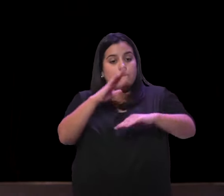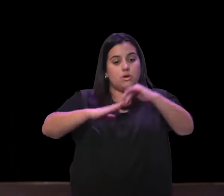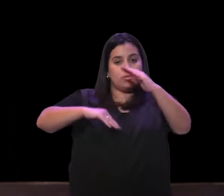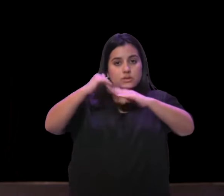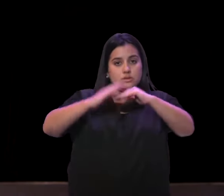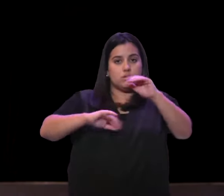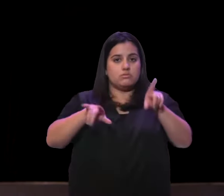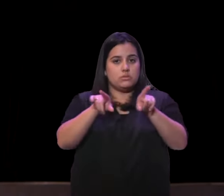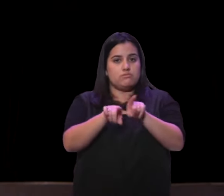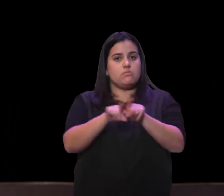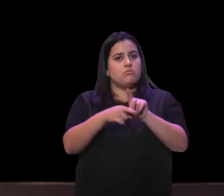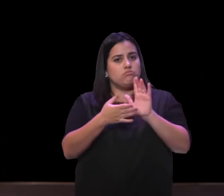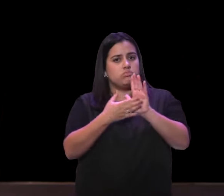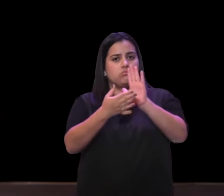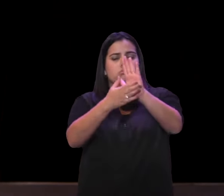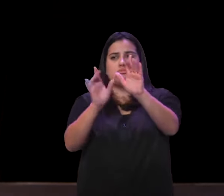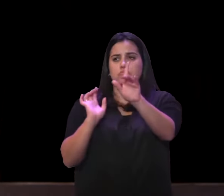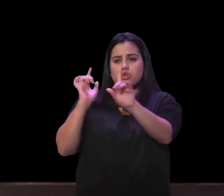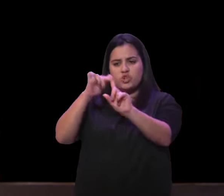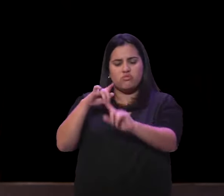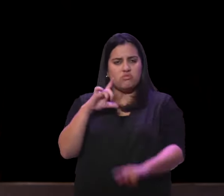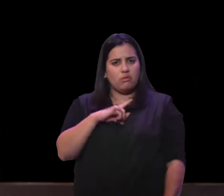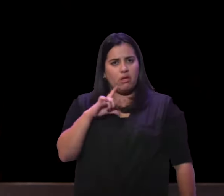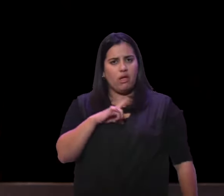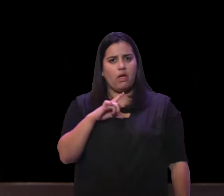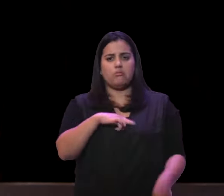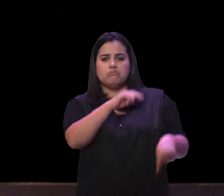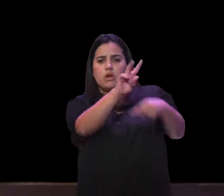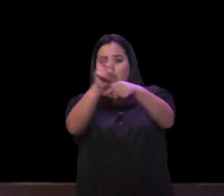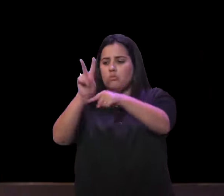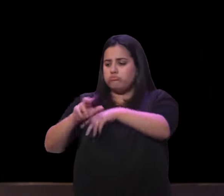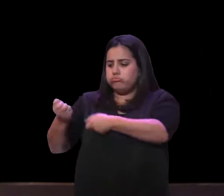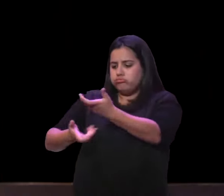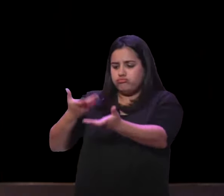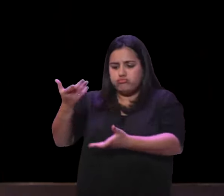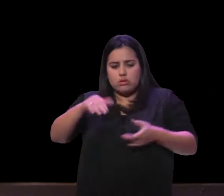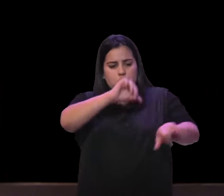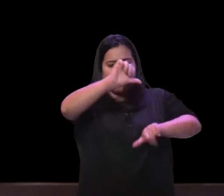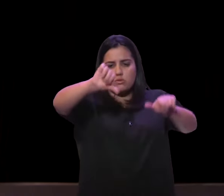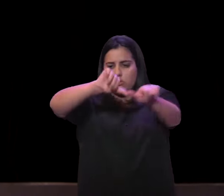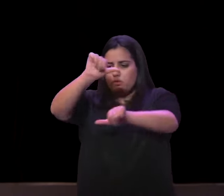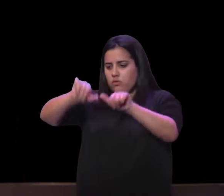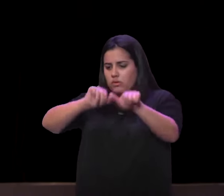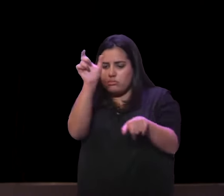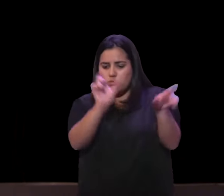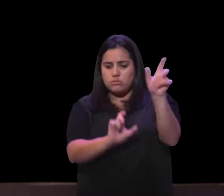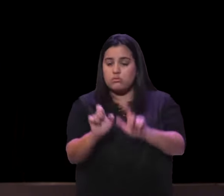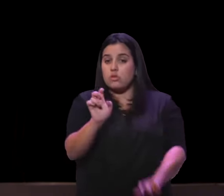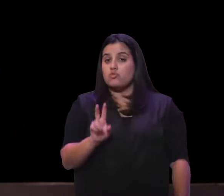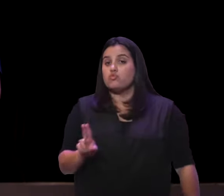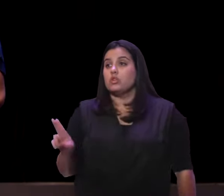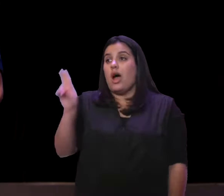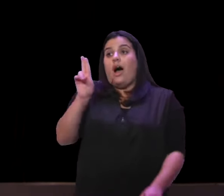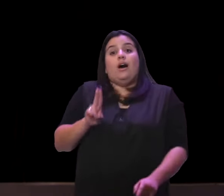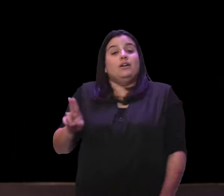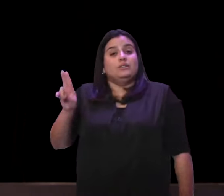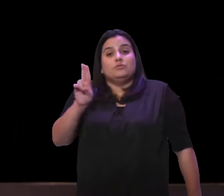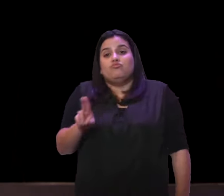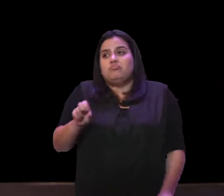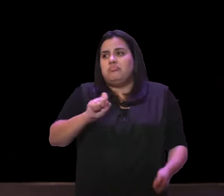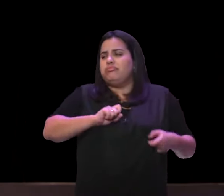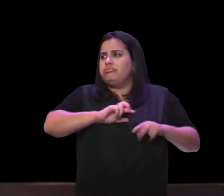tendo propósito, tratando bem as pessoas, cuidando de gente, transformando pessoas, sendo usado de 1000 maneiras na